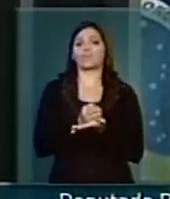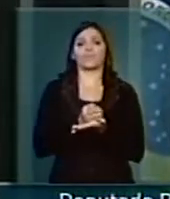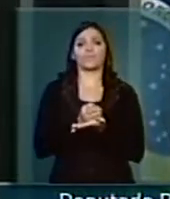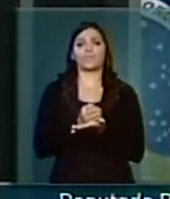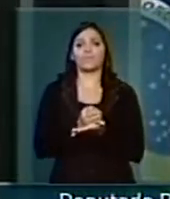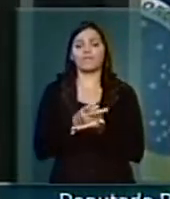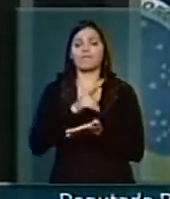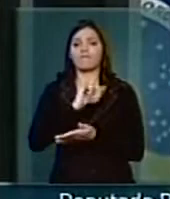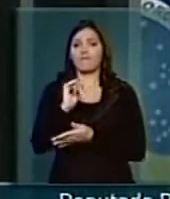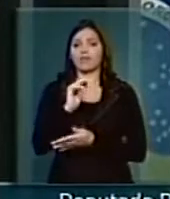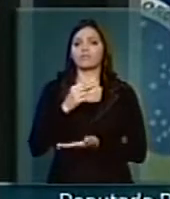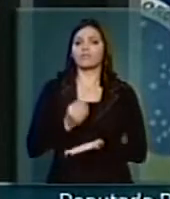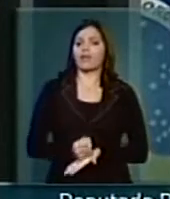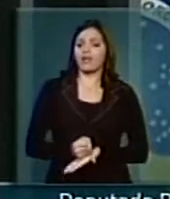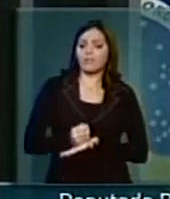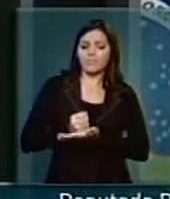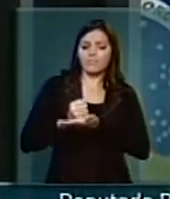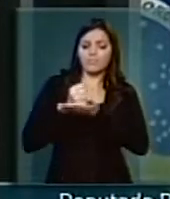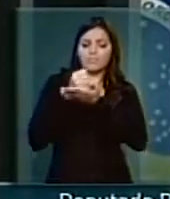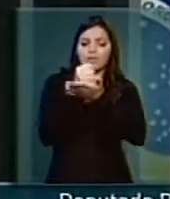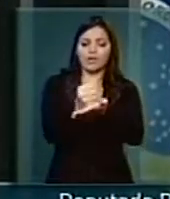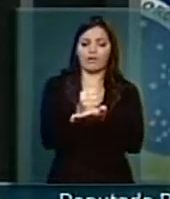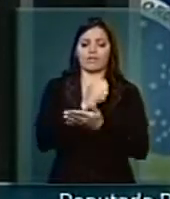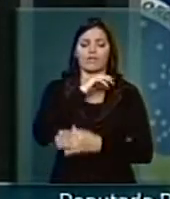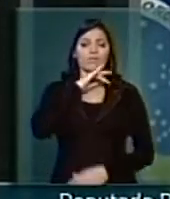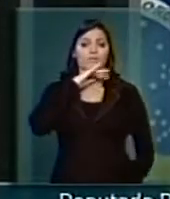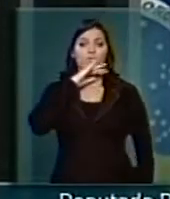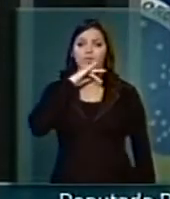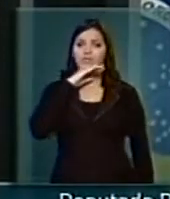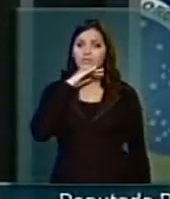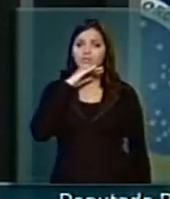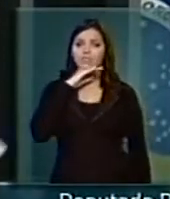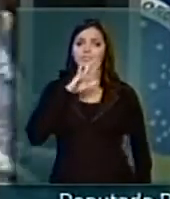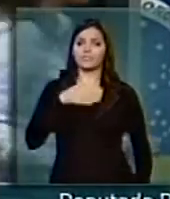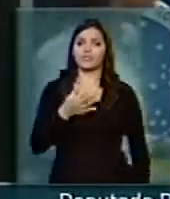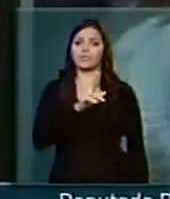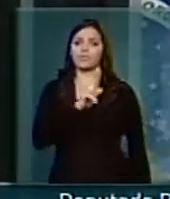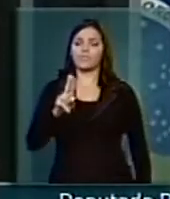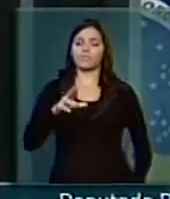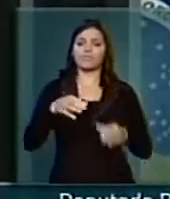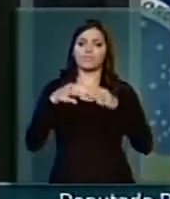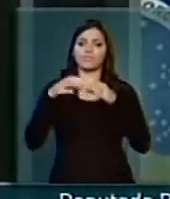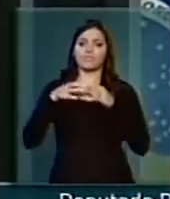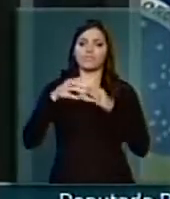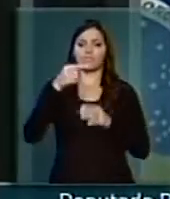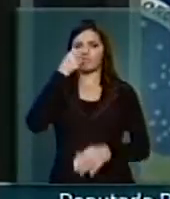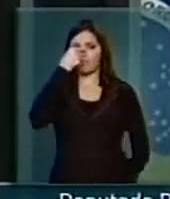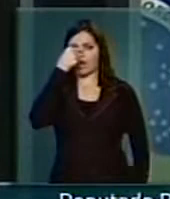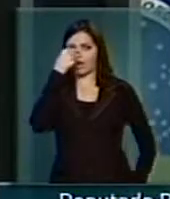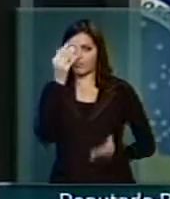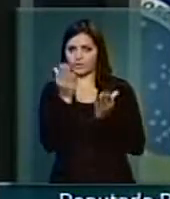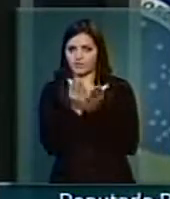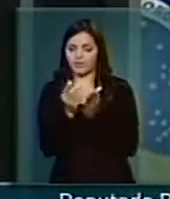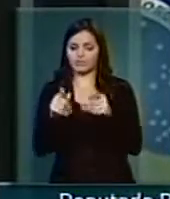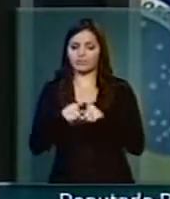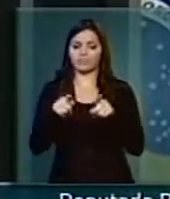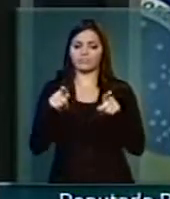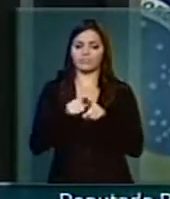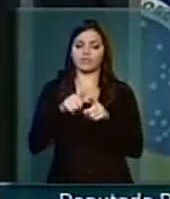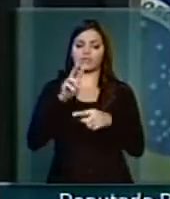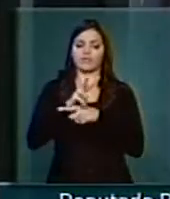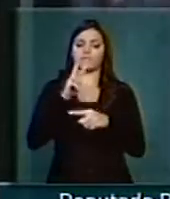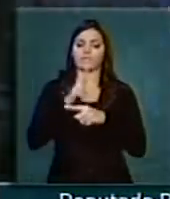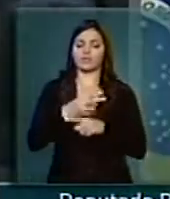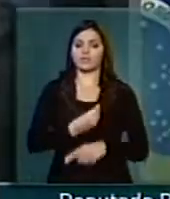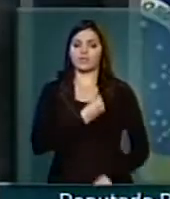abrindo um precedente muito ruim. Em nome da Frente Parlamentar Evangélica e da Frente Parlamentar em